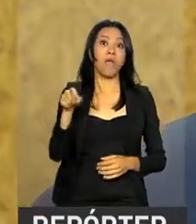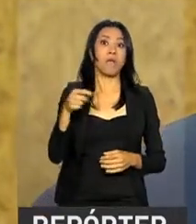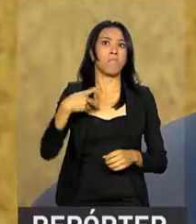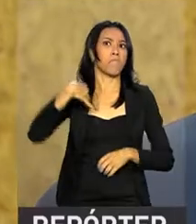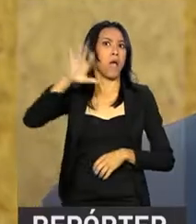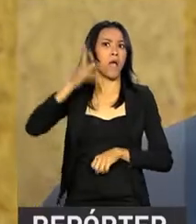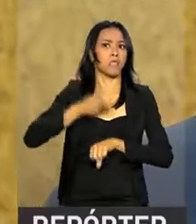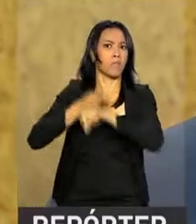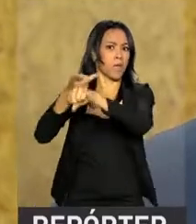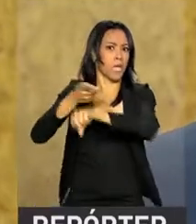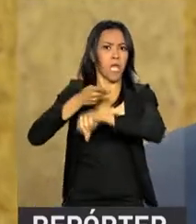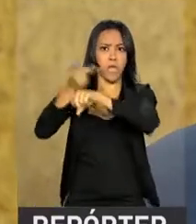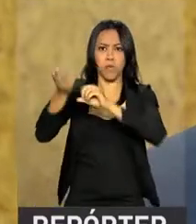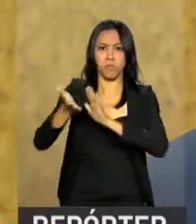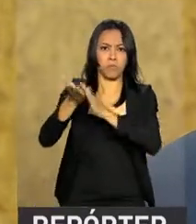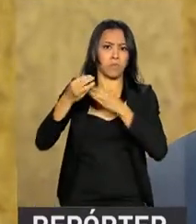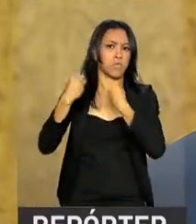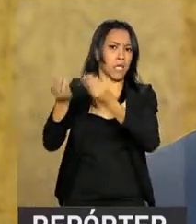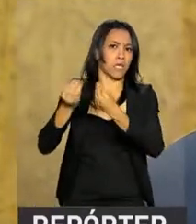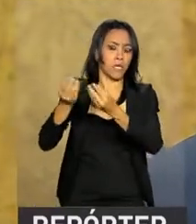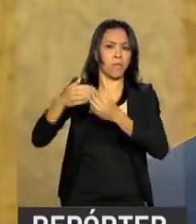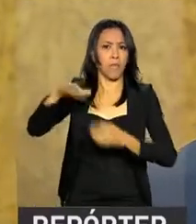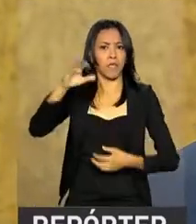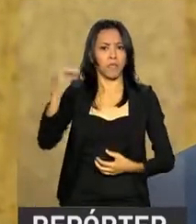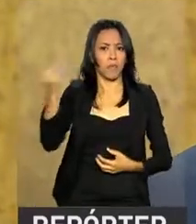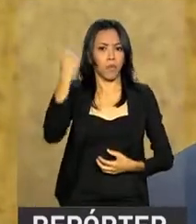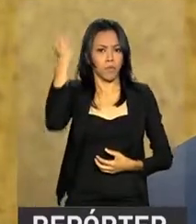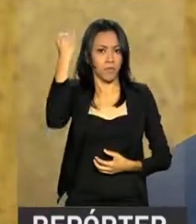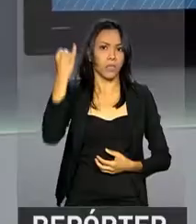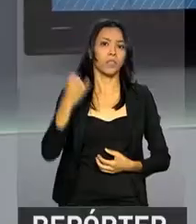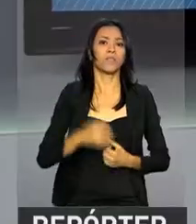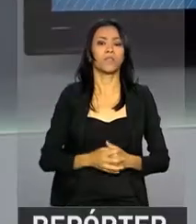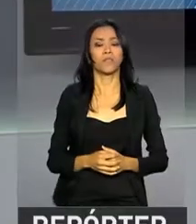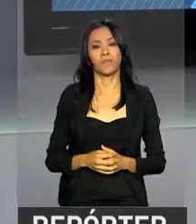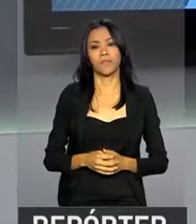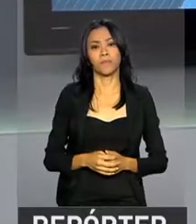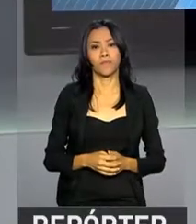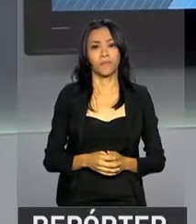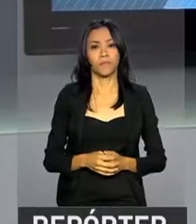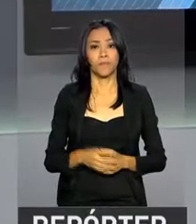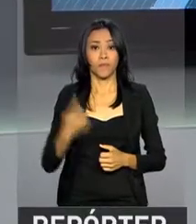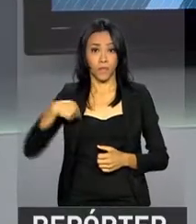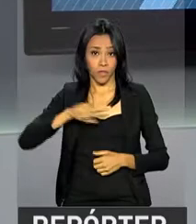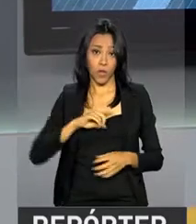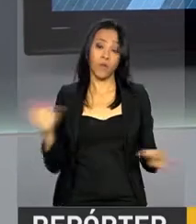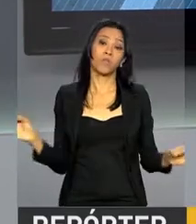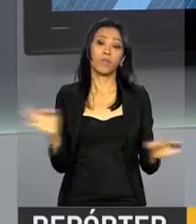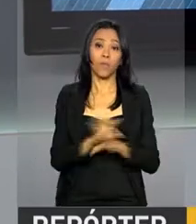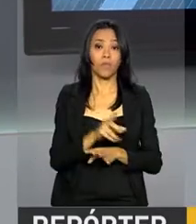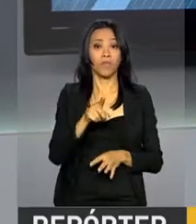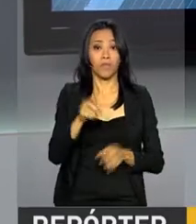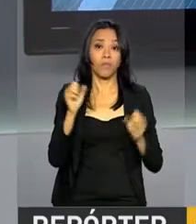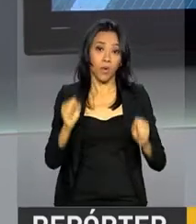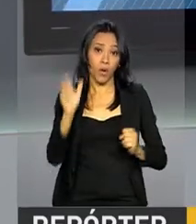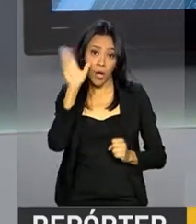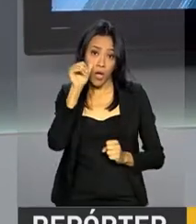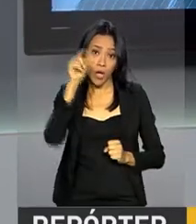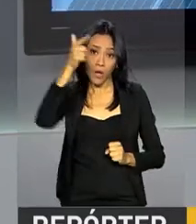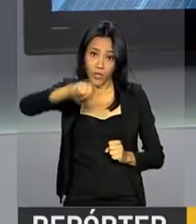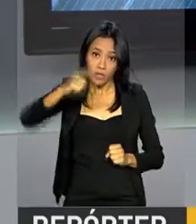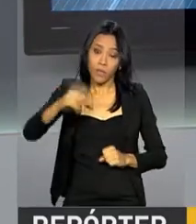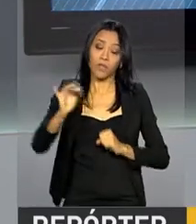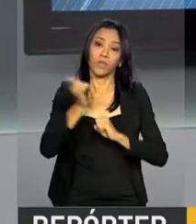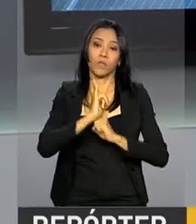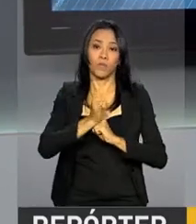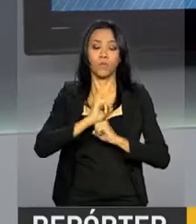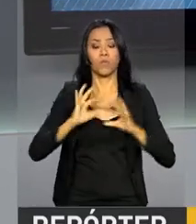Ele ganhou prêmios importantíssimos, inclusive o prêmio Balzan. Nós ficamos por aqui. Você pode rever as reportagens no